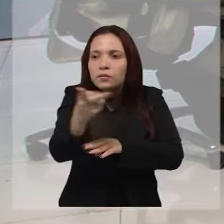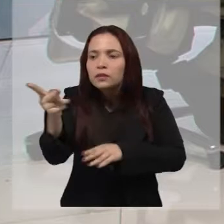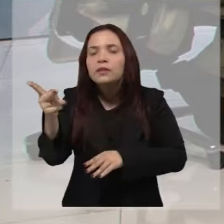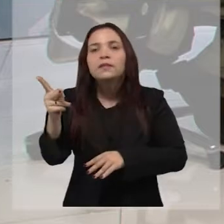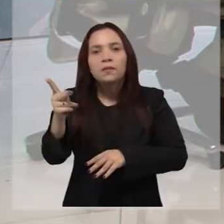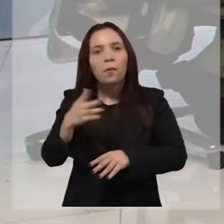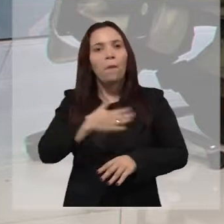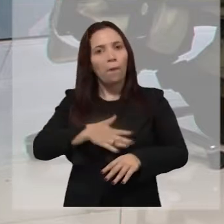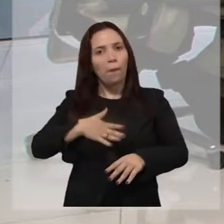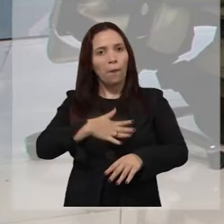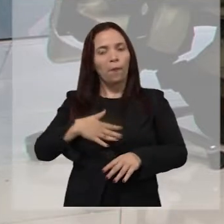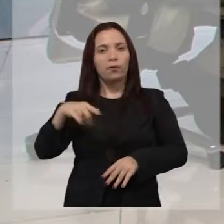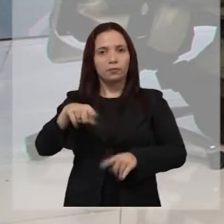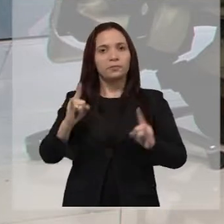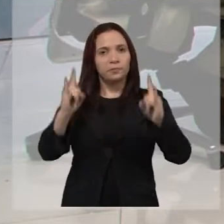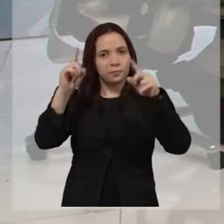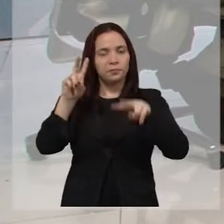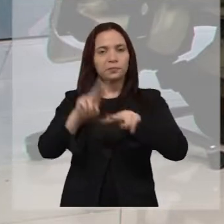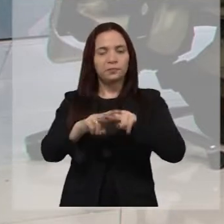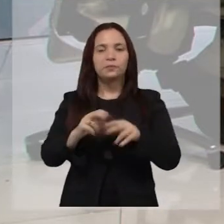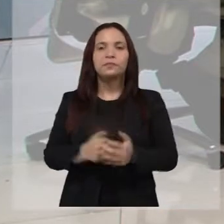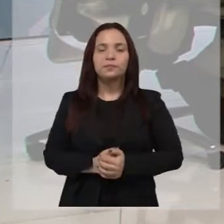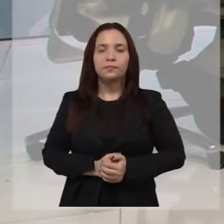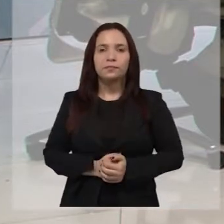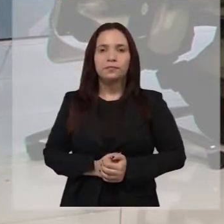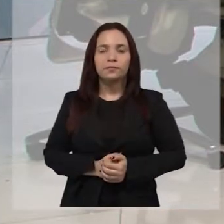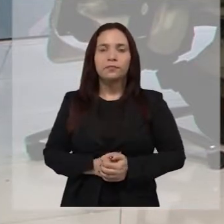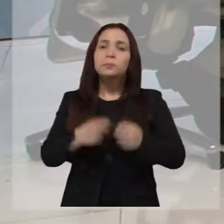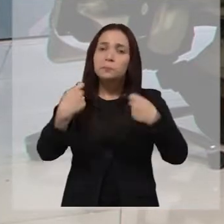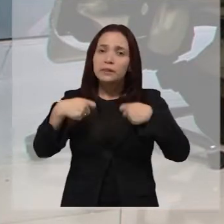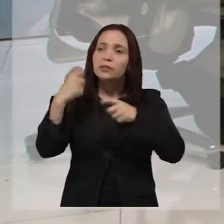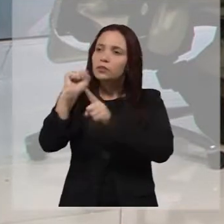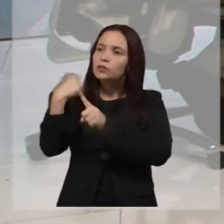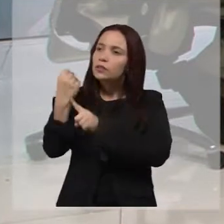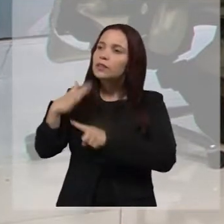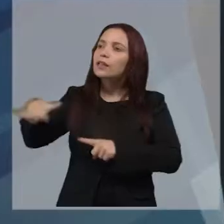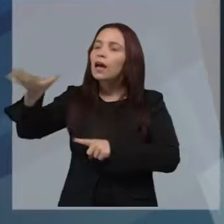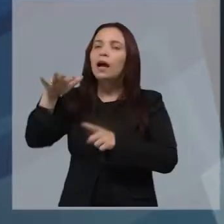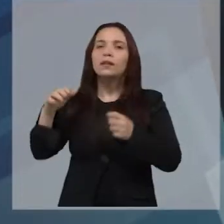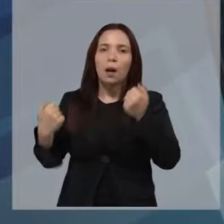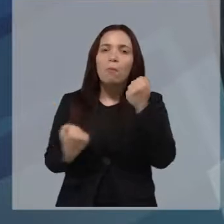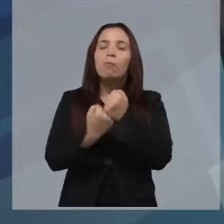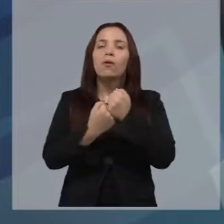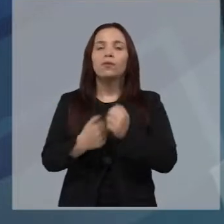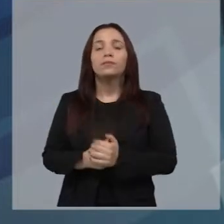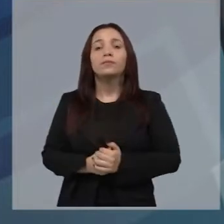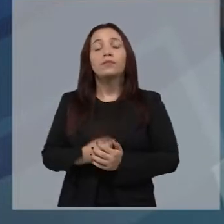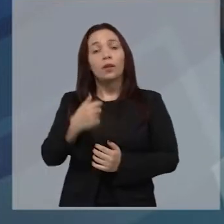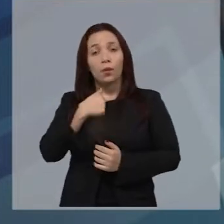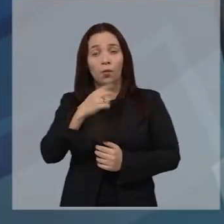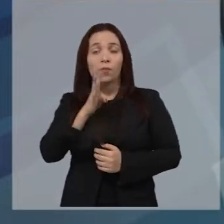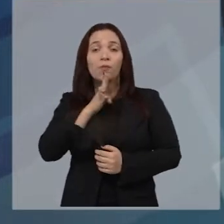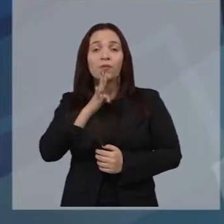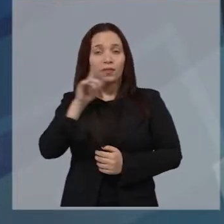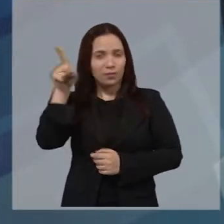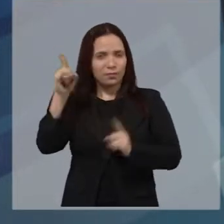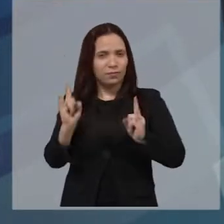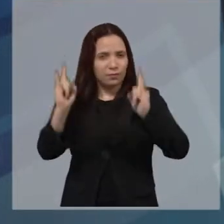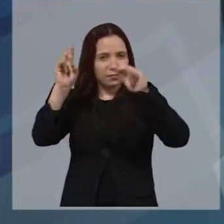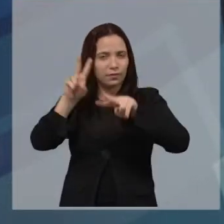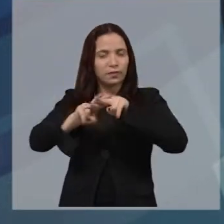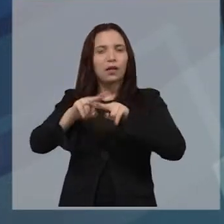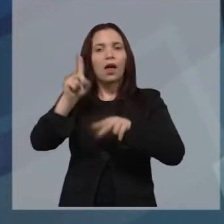mesma impressão, né, que você teve. Pois é, E dá esse apoio. Eu conheci a Irmã Imelda justamente através de colegas,